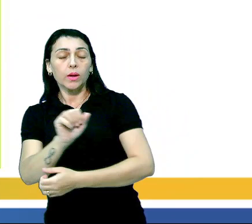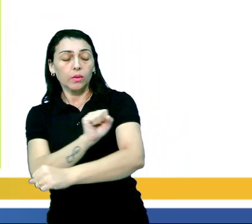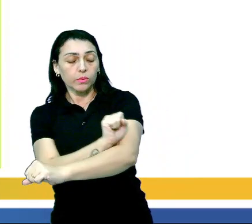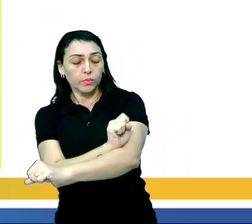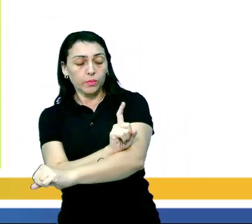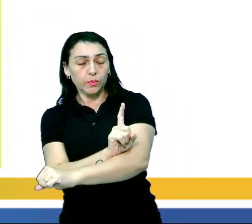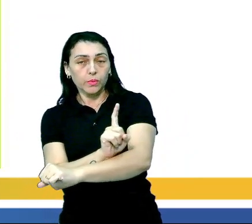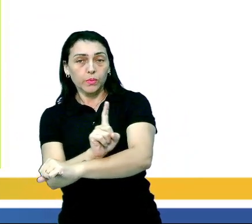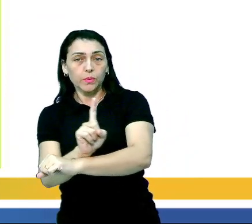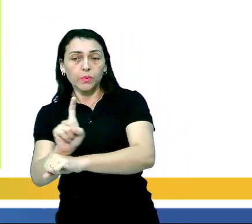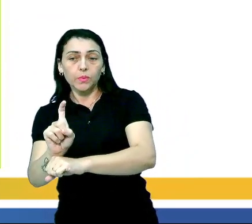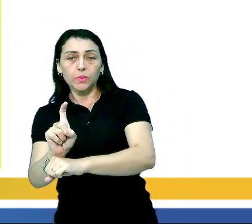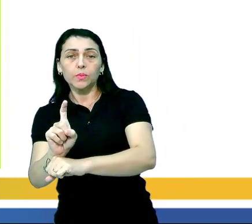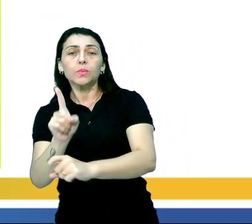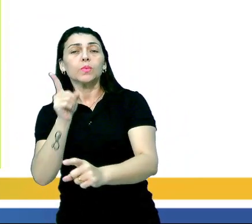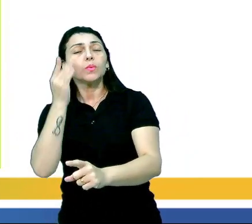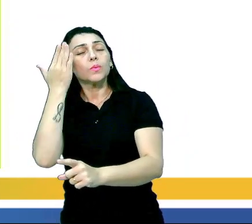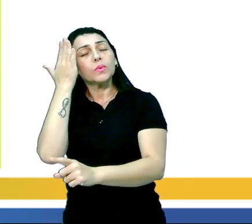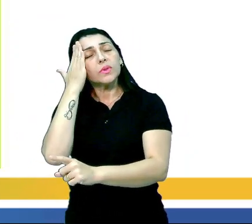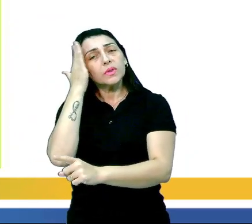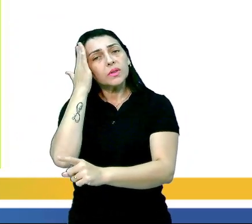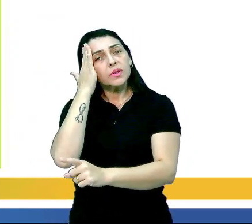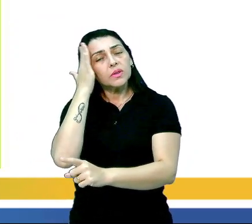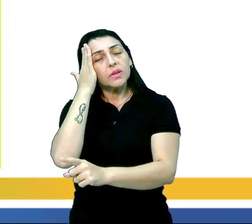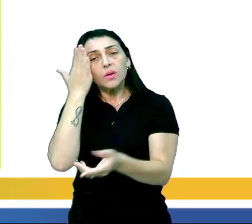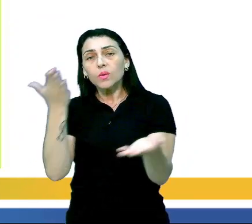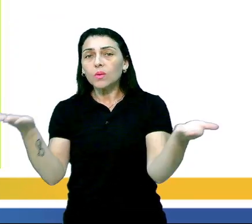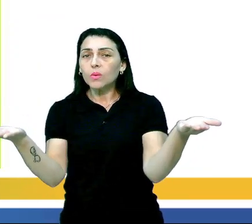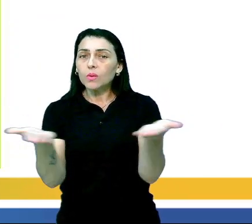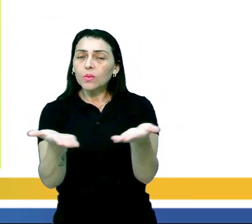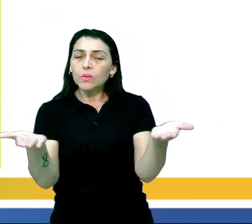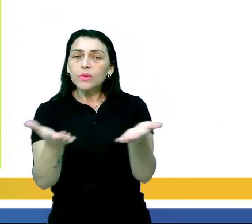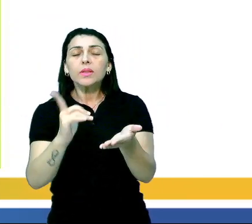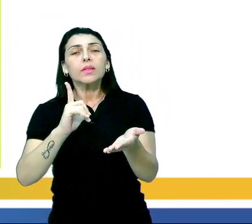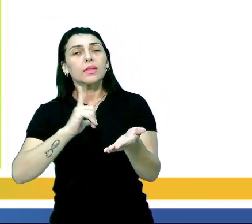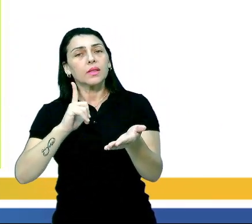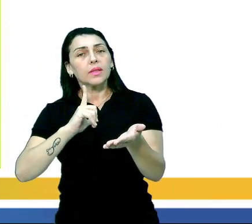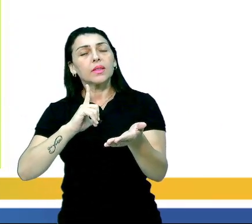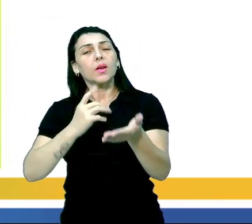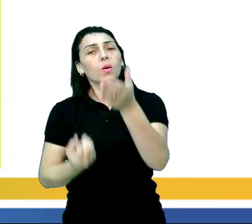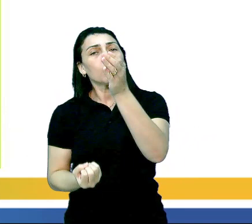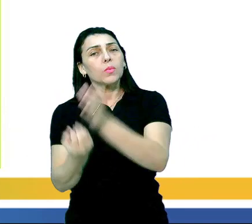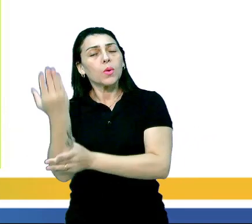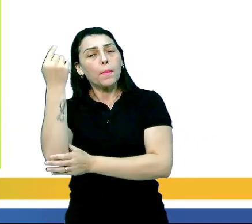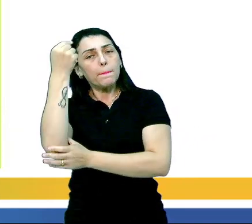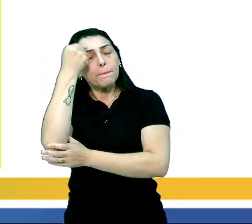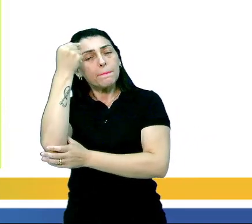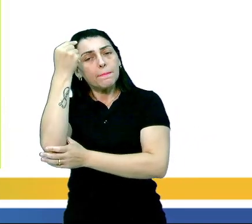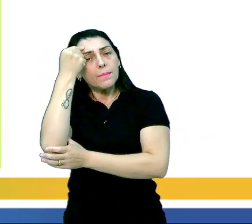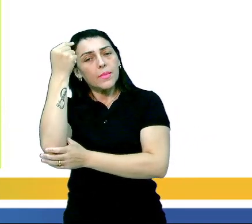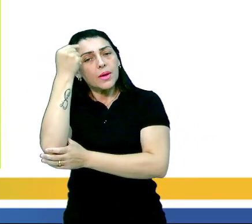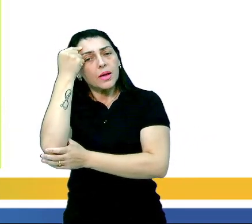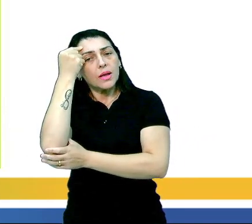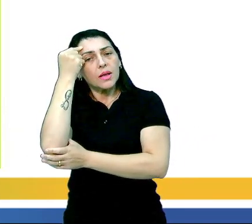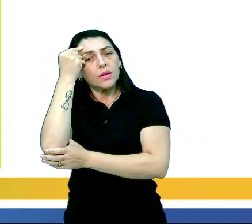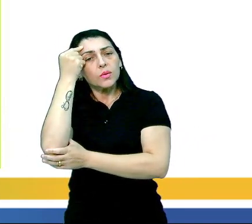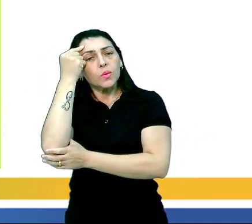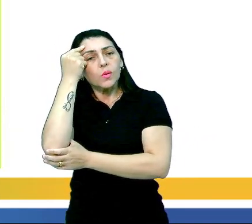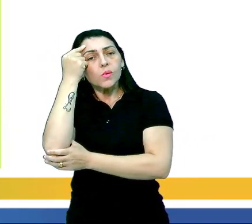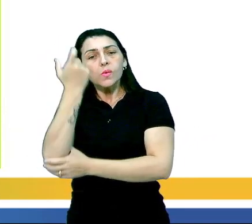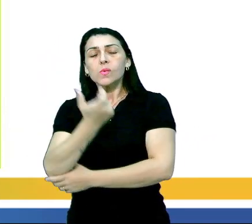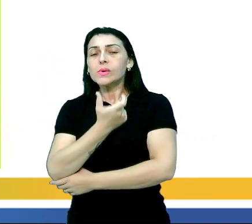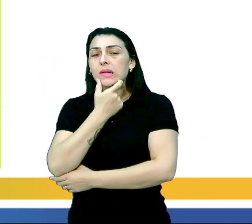das espécies, compreendida atualmente, tem como origem o pensamento do naturalista